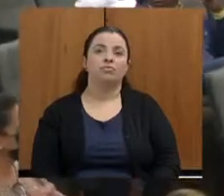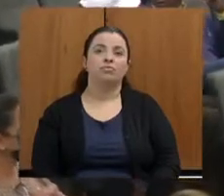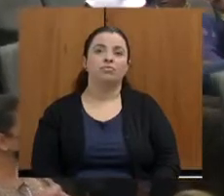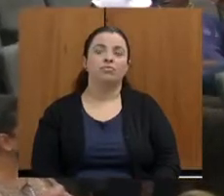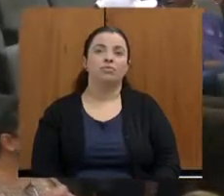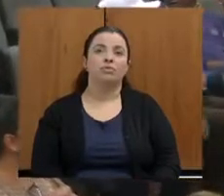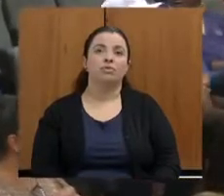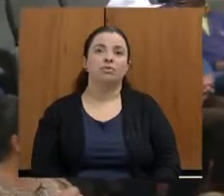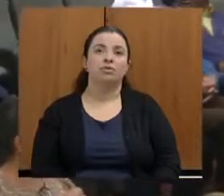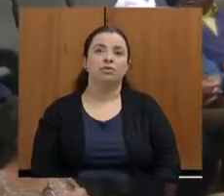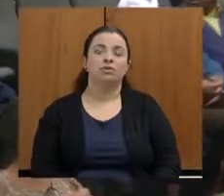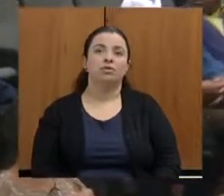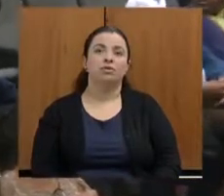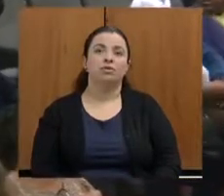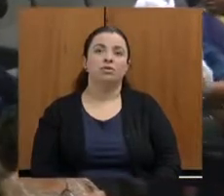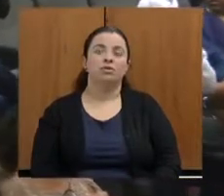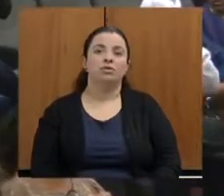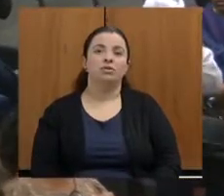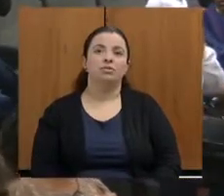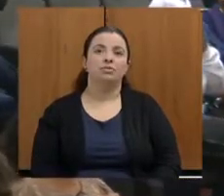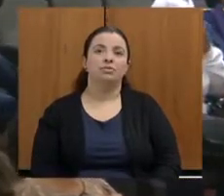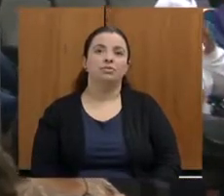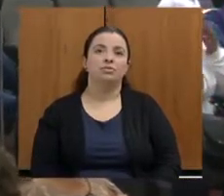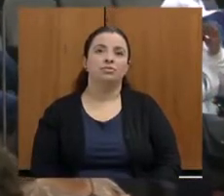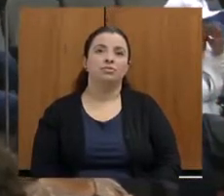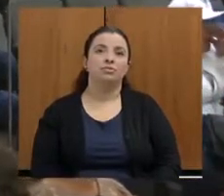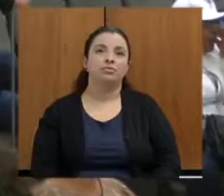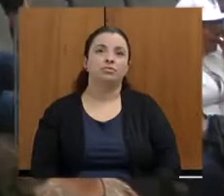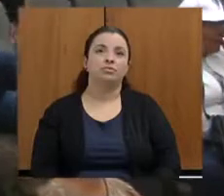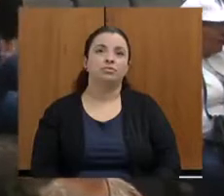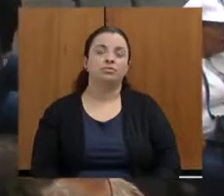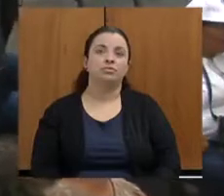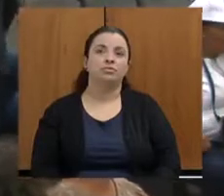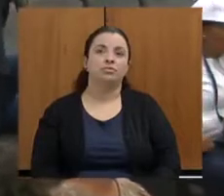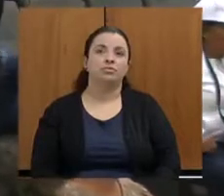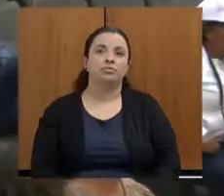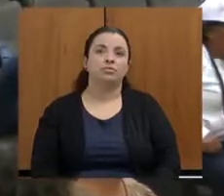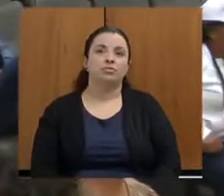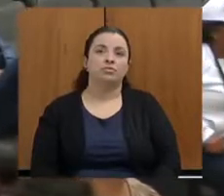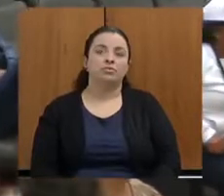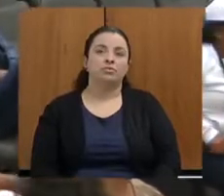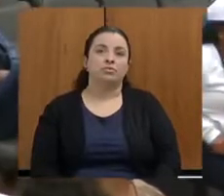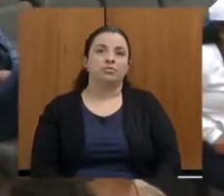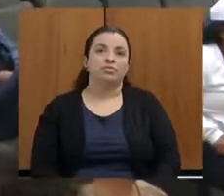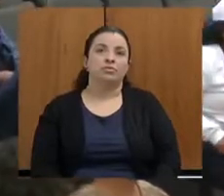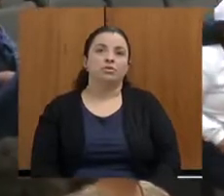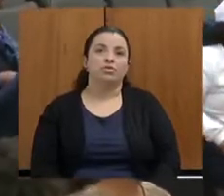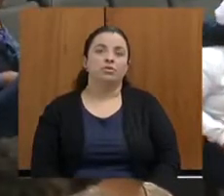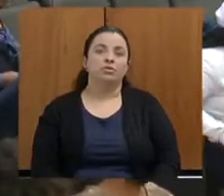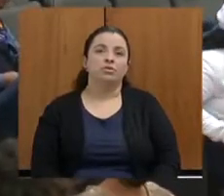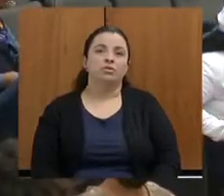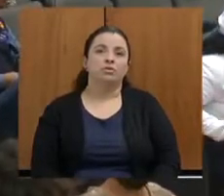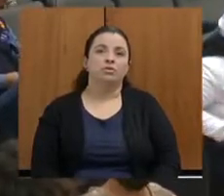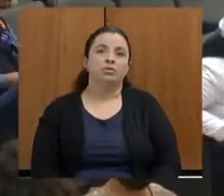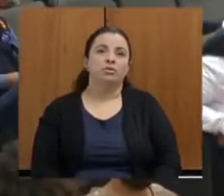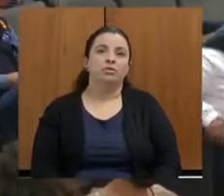E aí E aí E aí